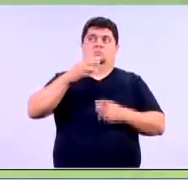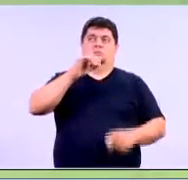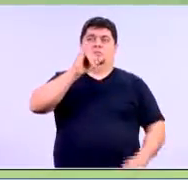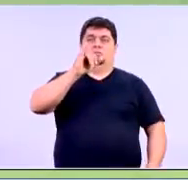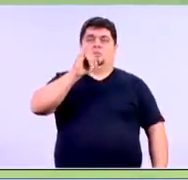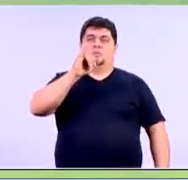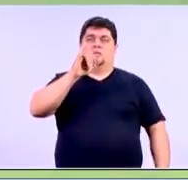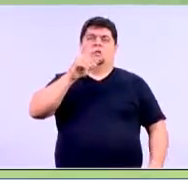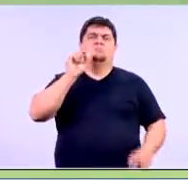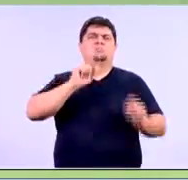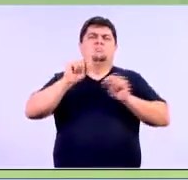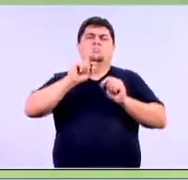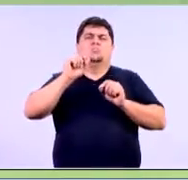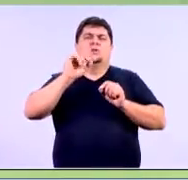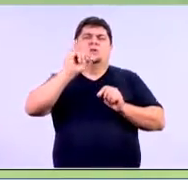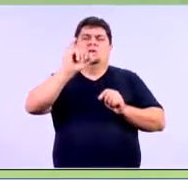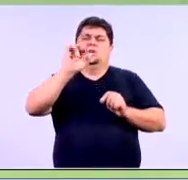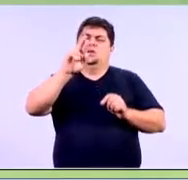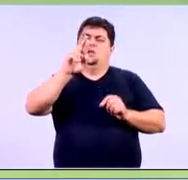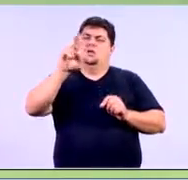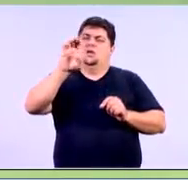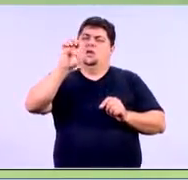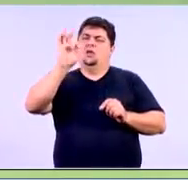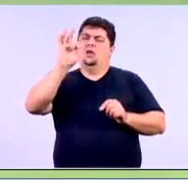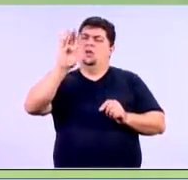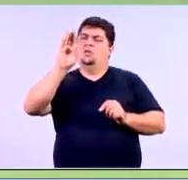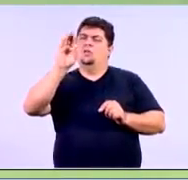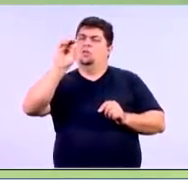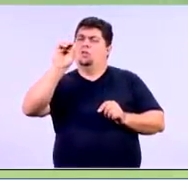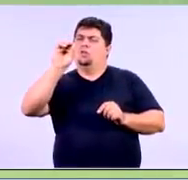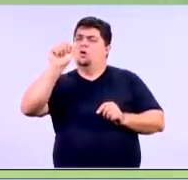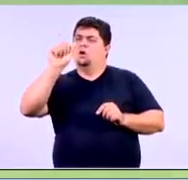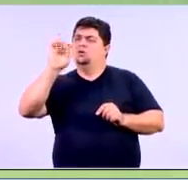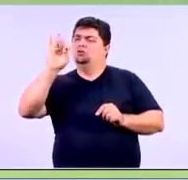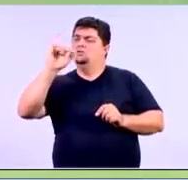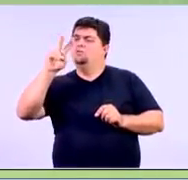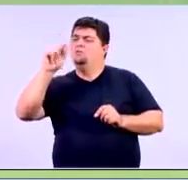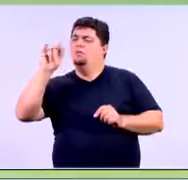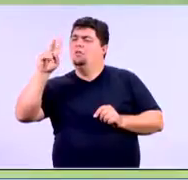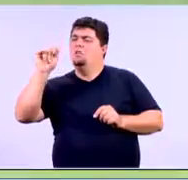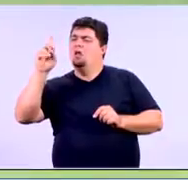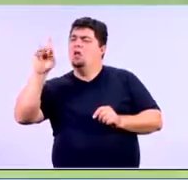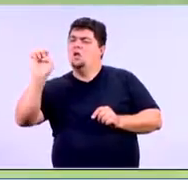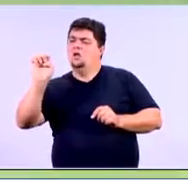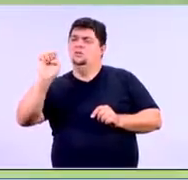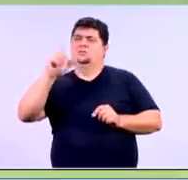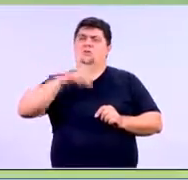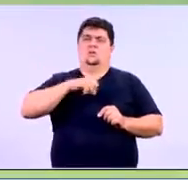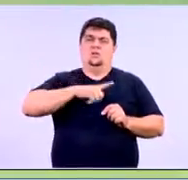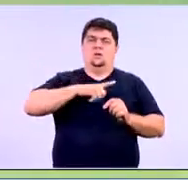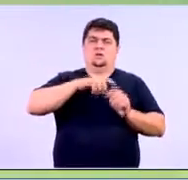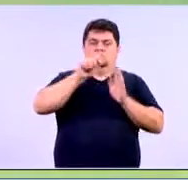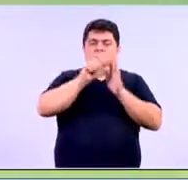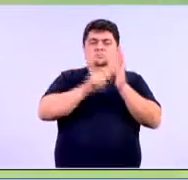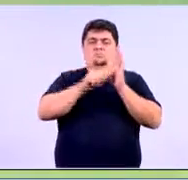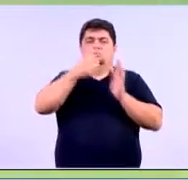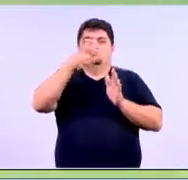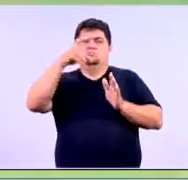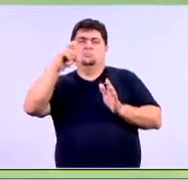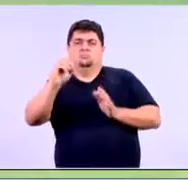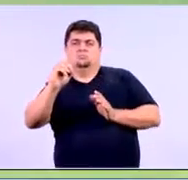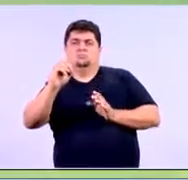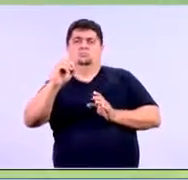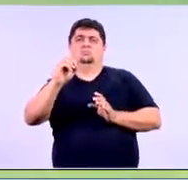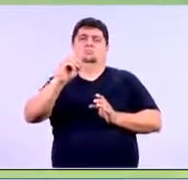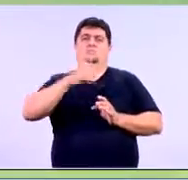tributária. O que é esse princípio? Ele está no artigo 150 da nossa Constituição, inciso 3, a linha A. O que